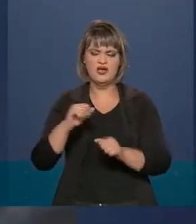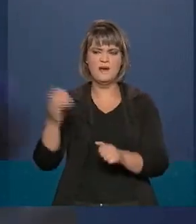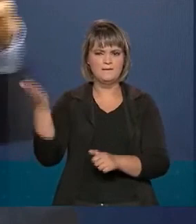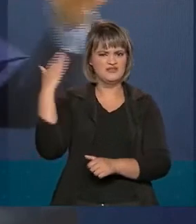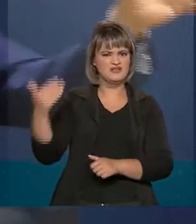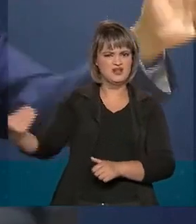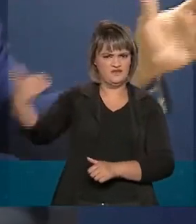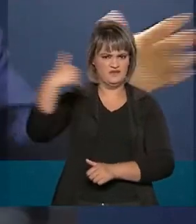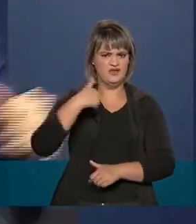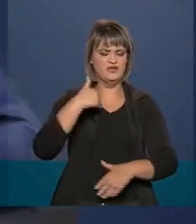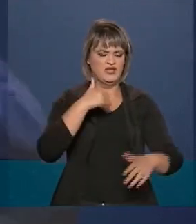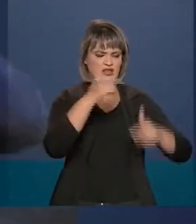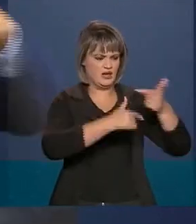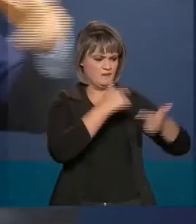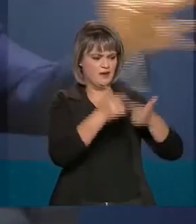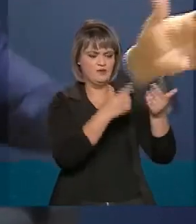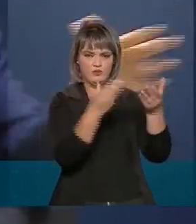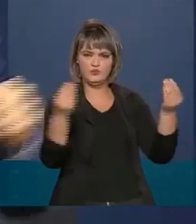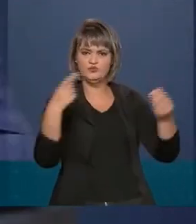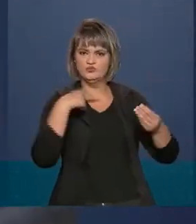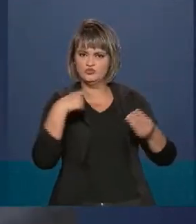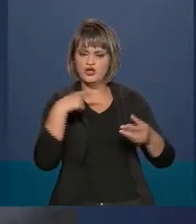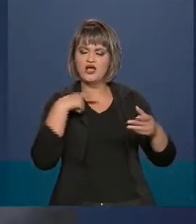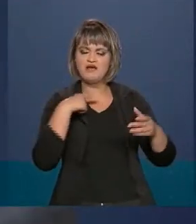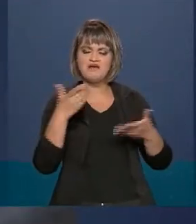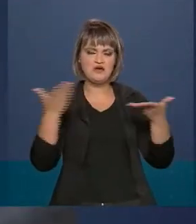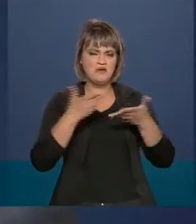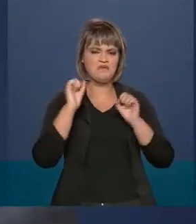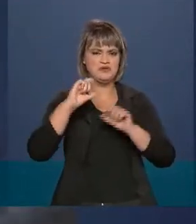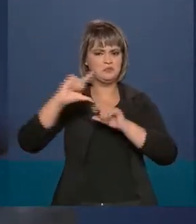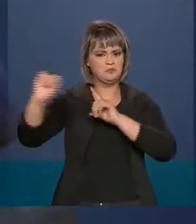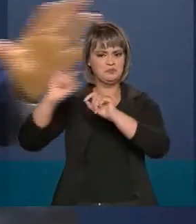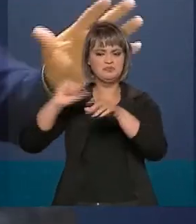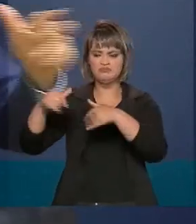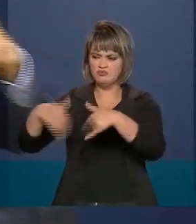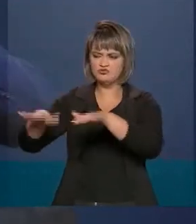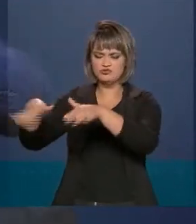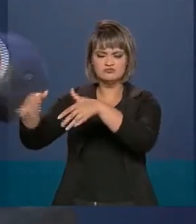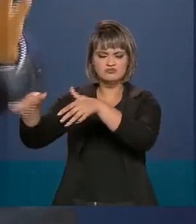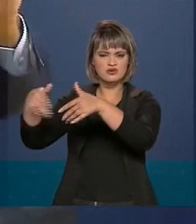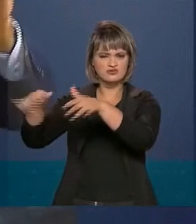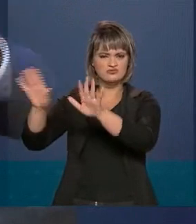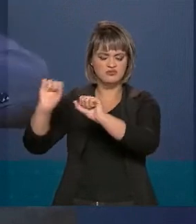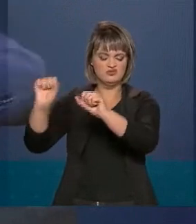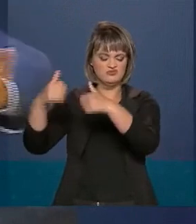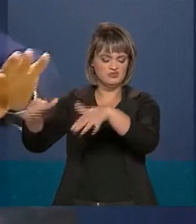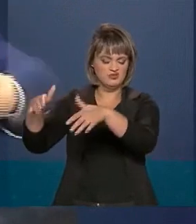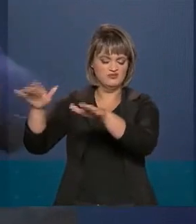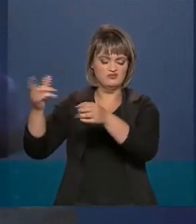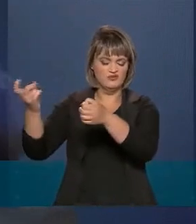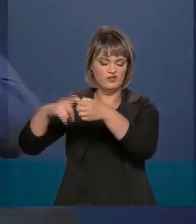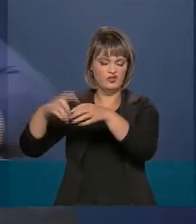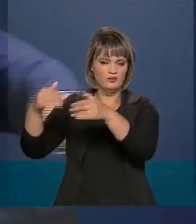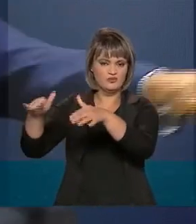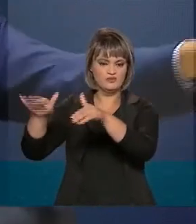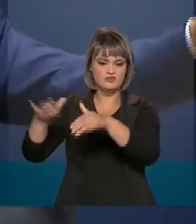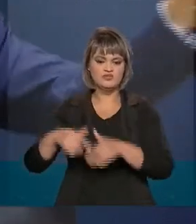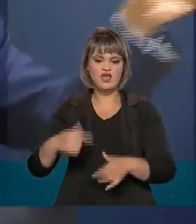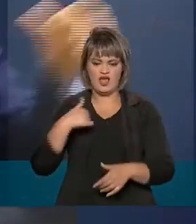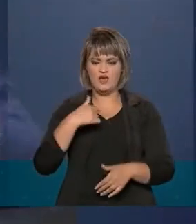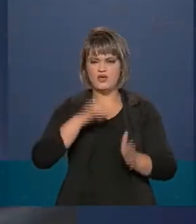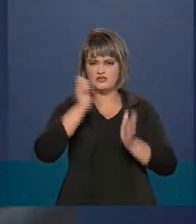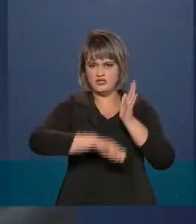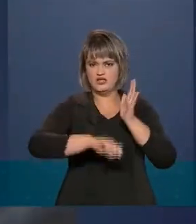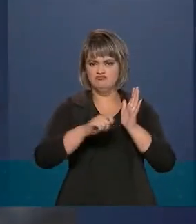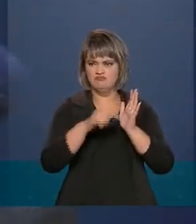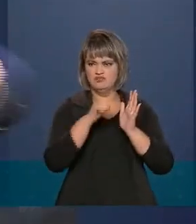aqui para o Brasil, porque tinham que fazer aqui, né? Vivia sempre em desequilíbrio. E nós estamos até dispensando, dizendo, olha, pode voltar. Estamos, eu assinei agora,